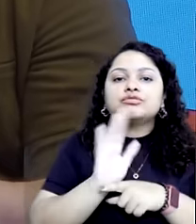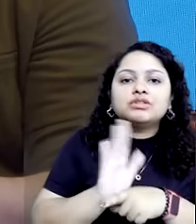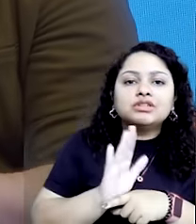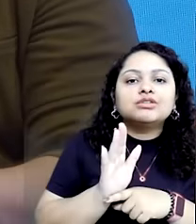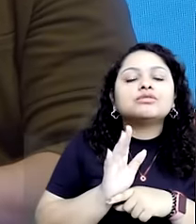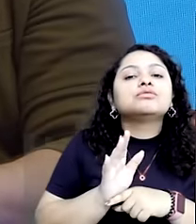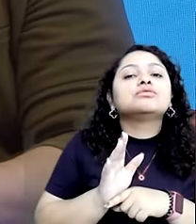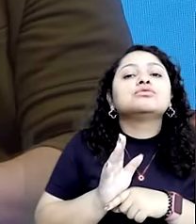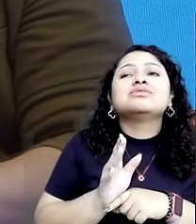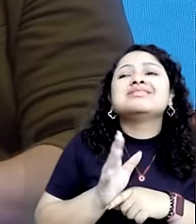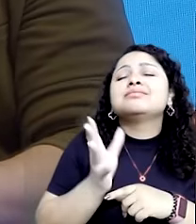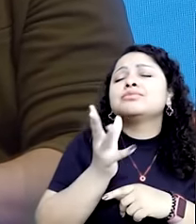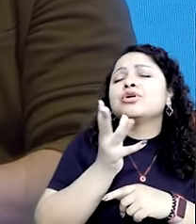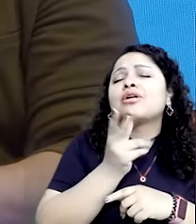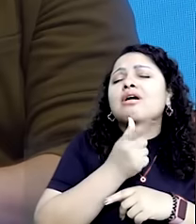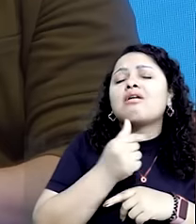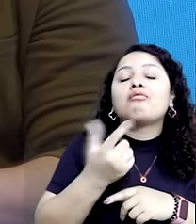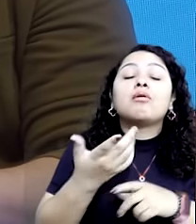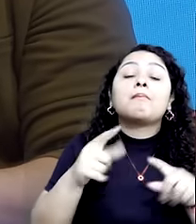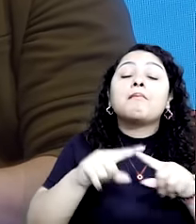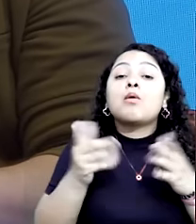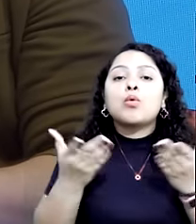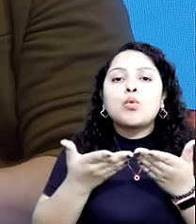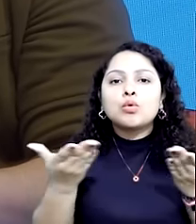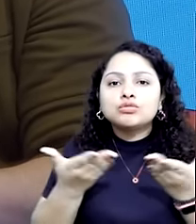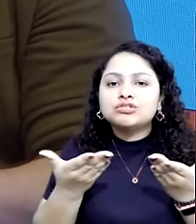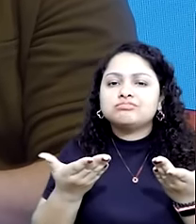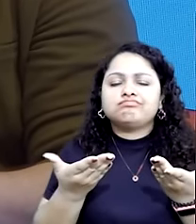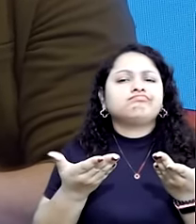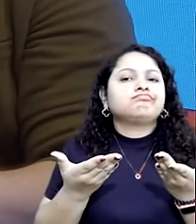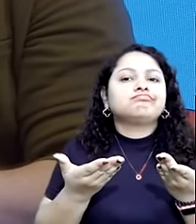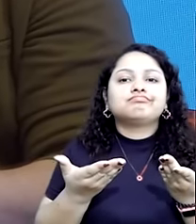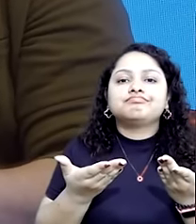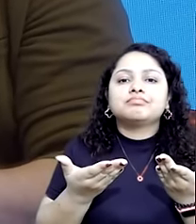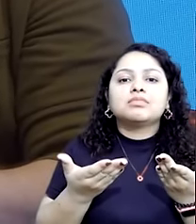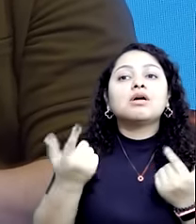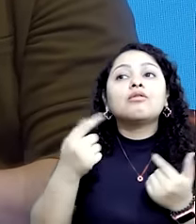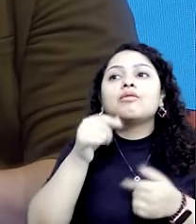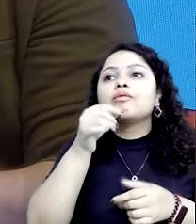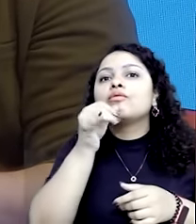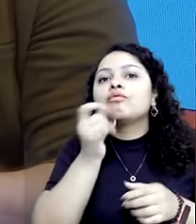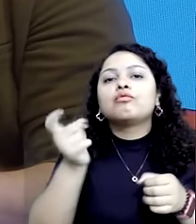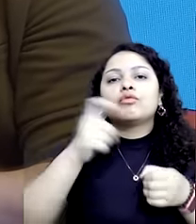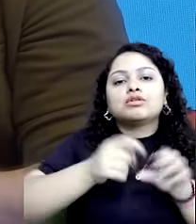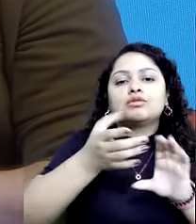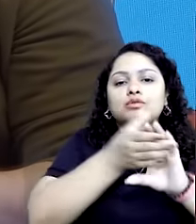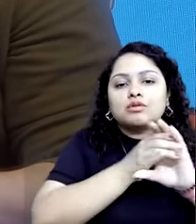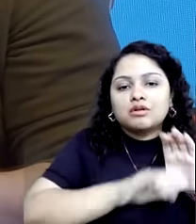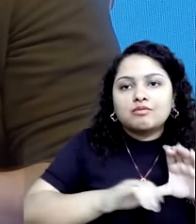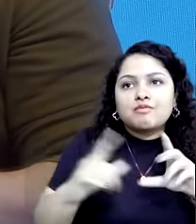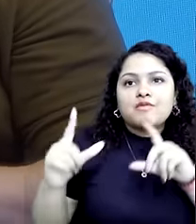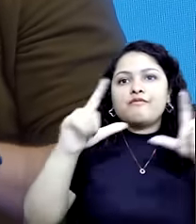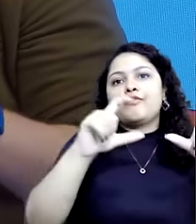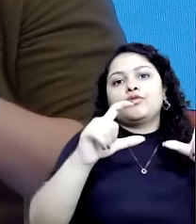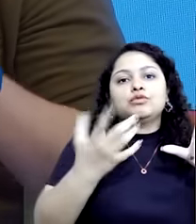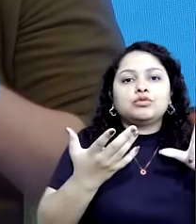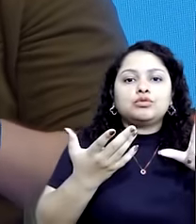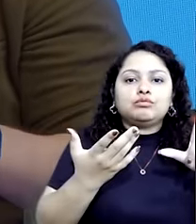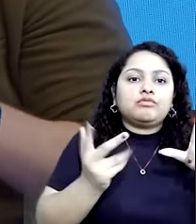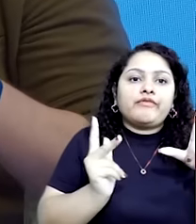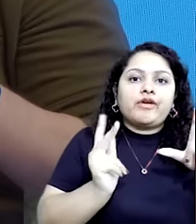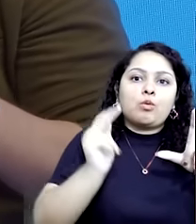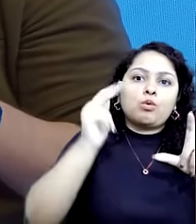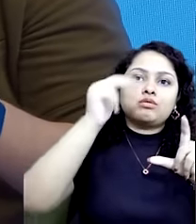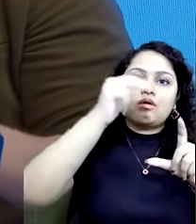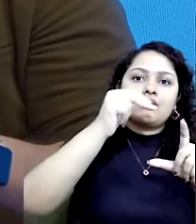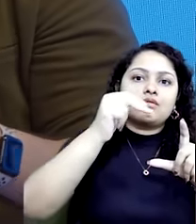é a gente levava horas hoje você pega por exemplo vai só voltando um pouquinho aqui no canva você vai recortar uma imagem coisa que certamente